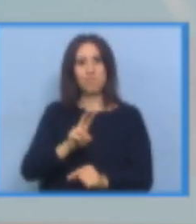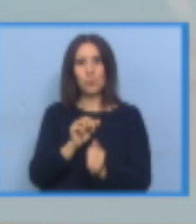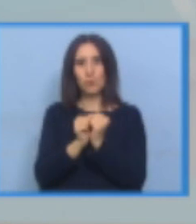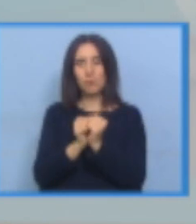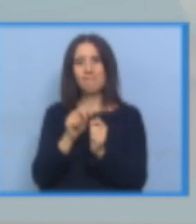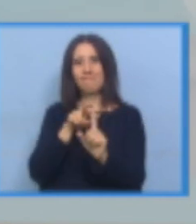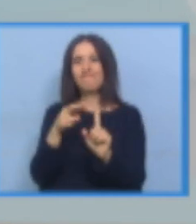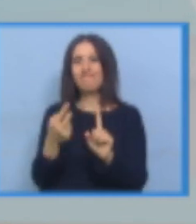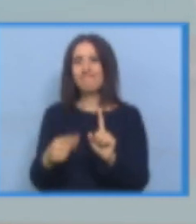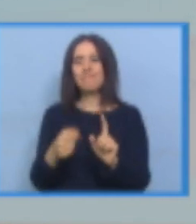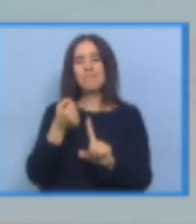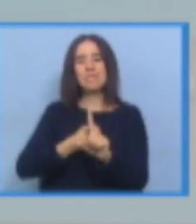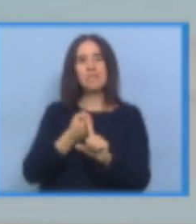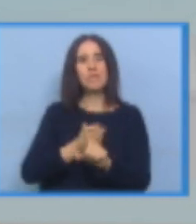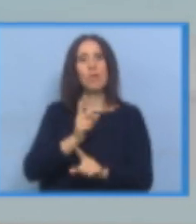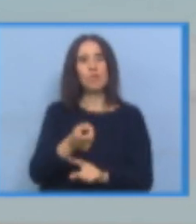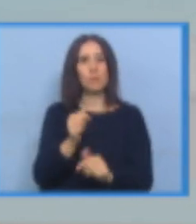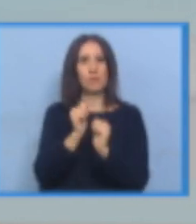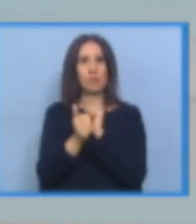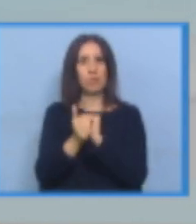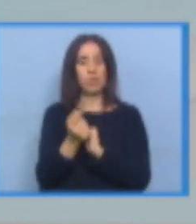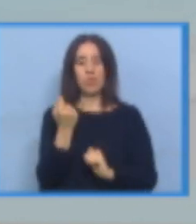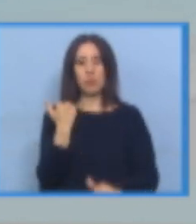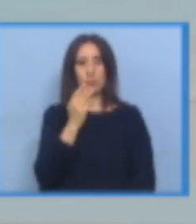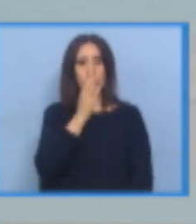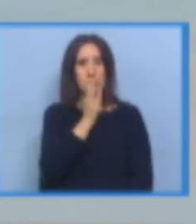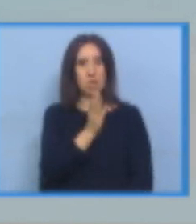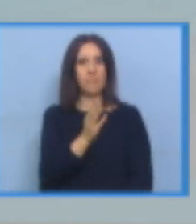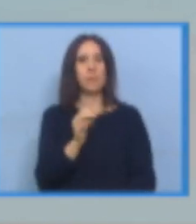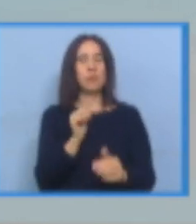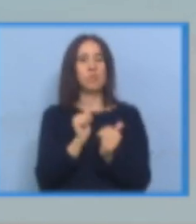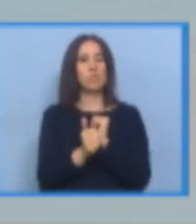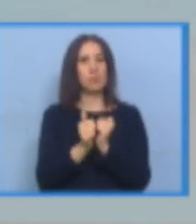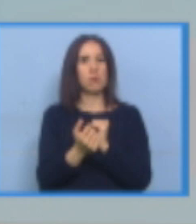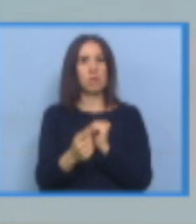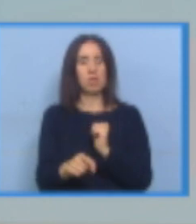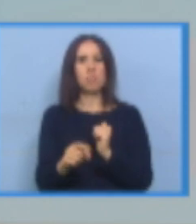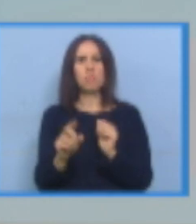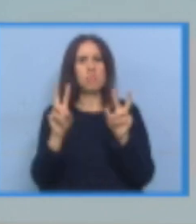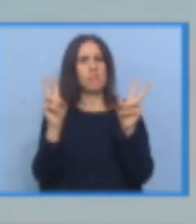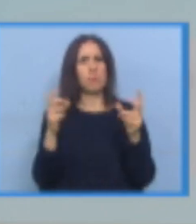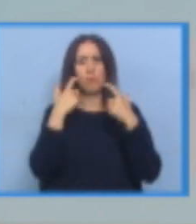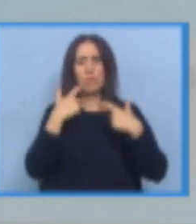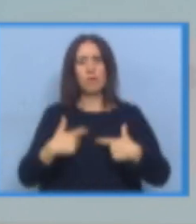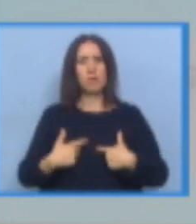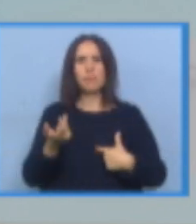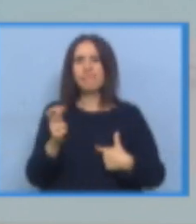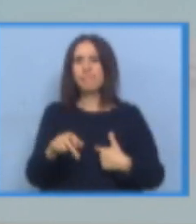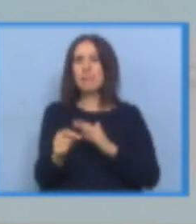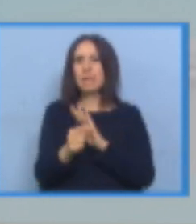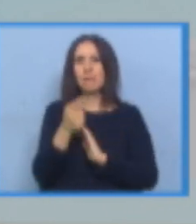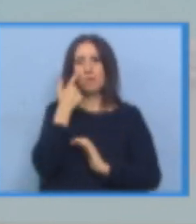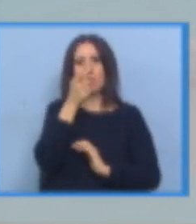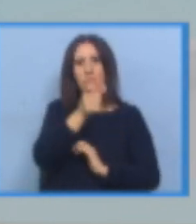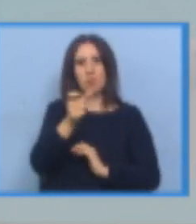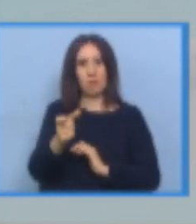os desafios que o desporto tem. Como eu disse há um bocadinho, o desporto tem esta dimensão, que é um fenómeno humano, e tem a dimensão também negativa do ser